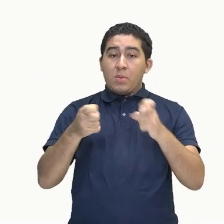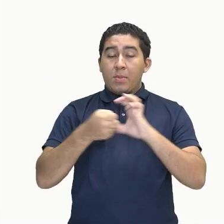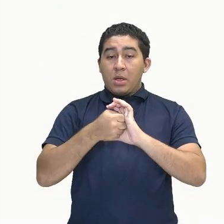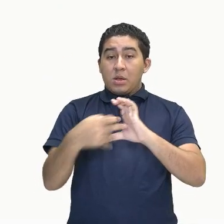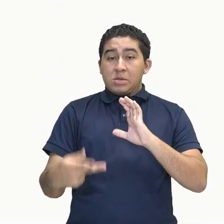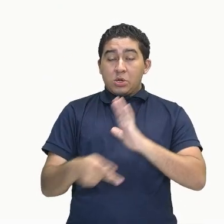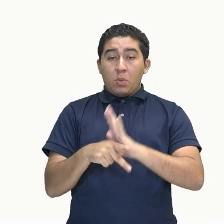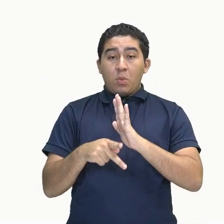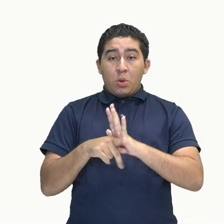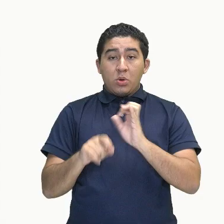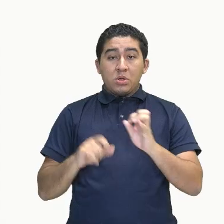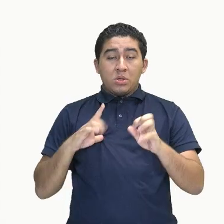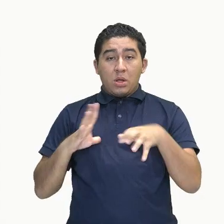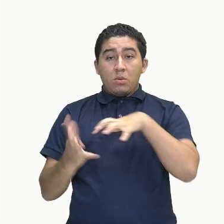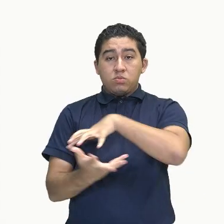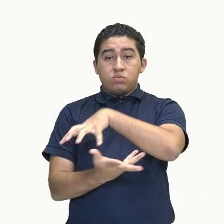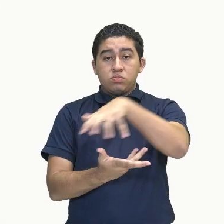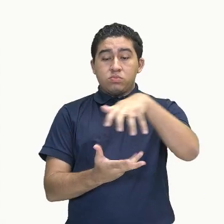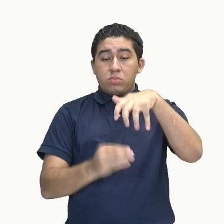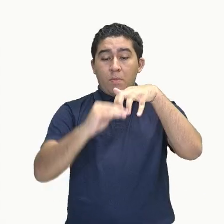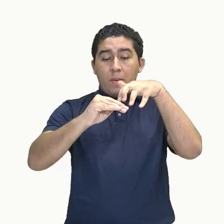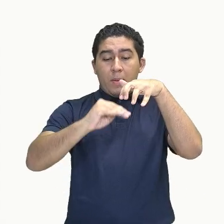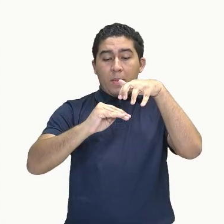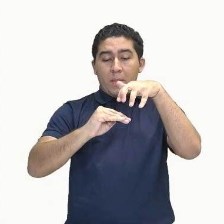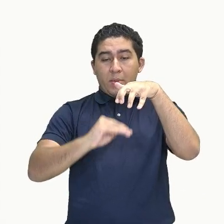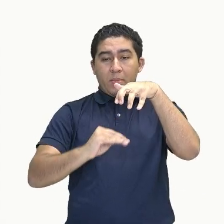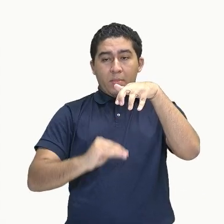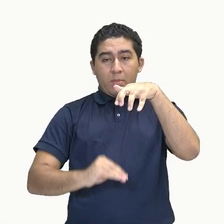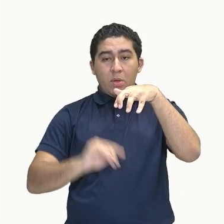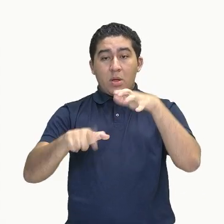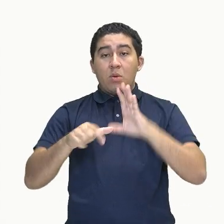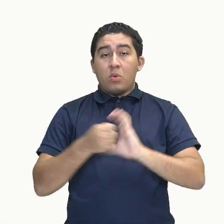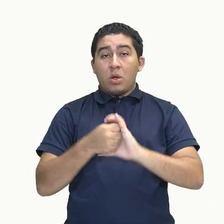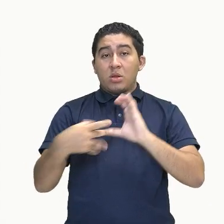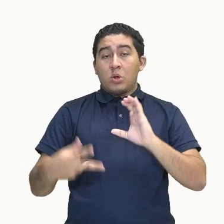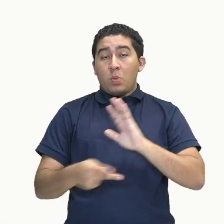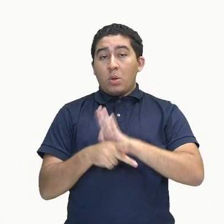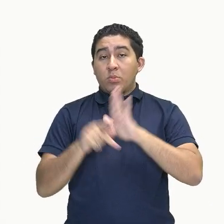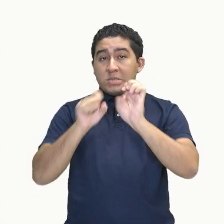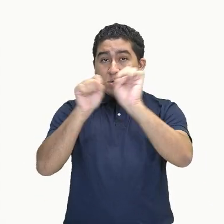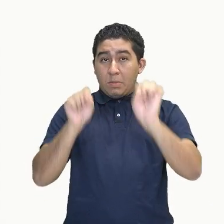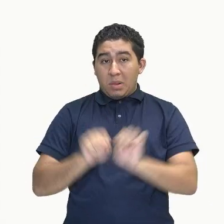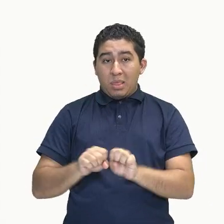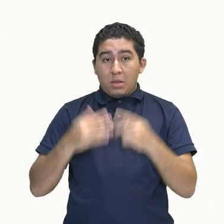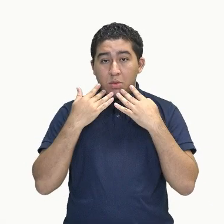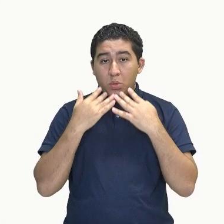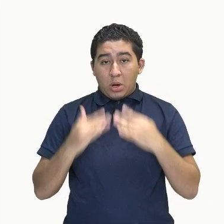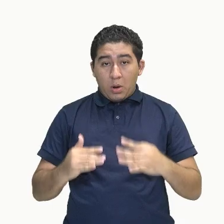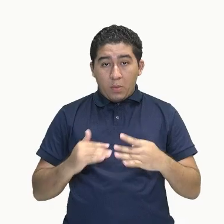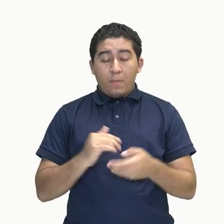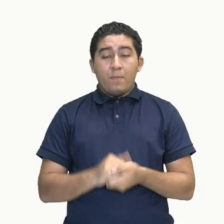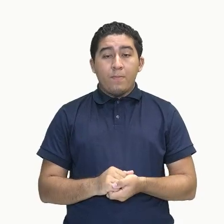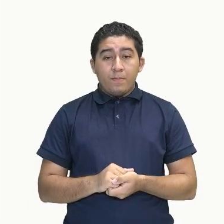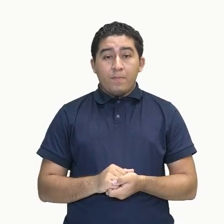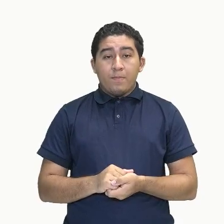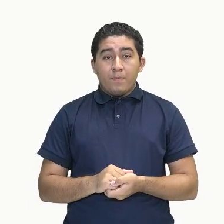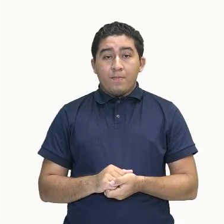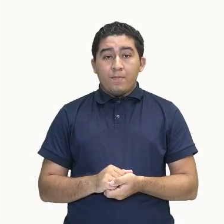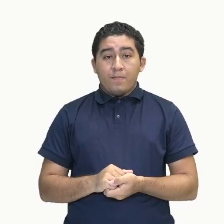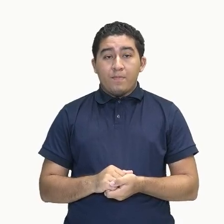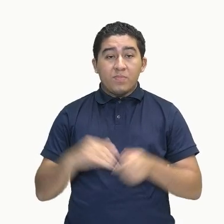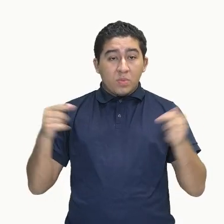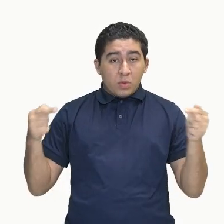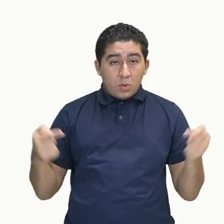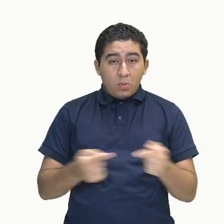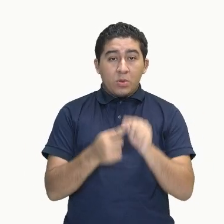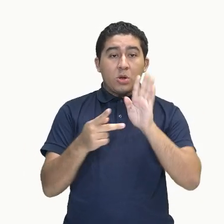do núcleo, ali da litosfera. Então, são grandes sistemas naturais que formam e sustentam aí